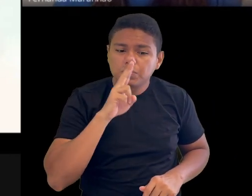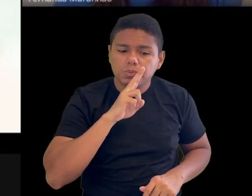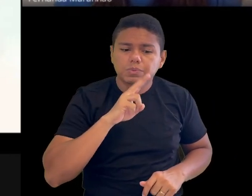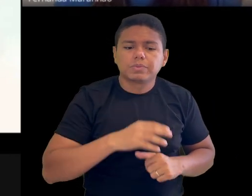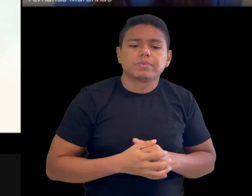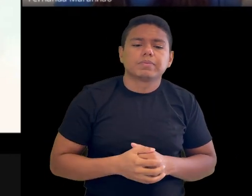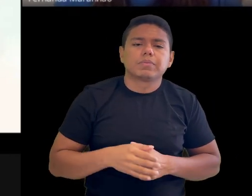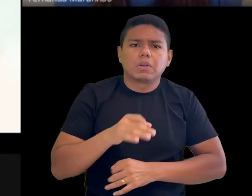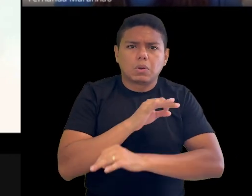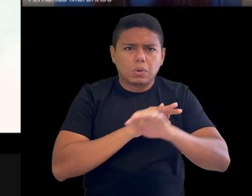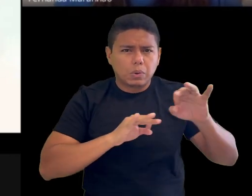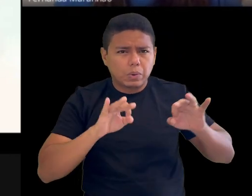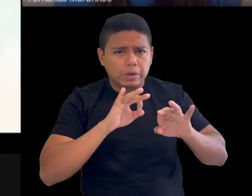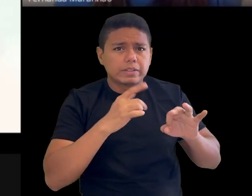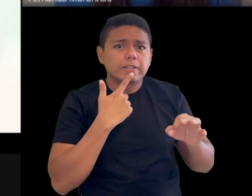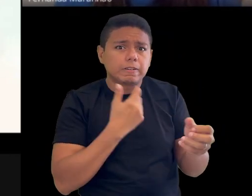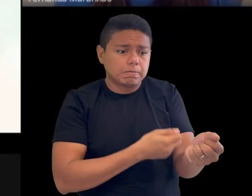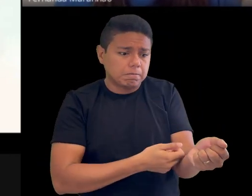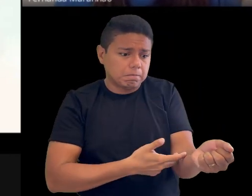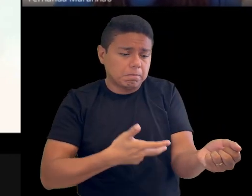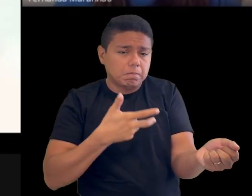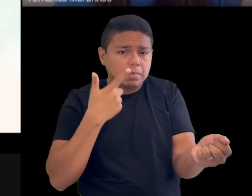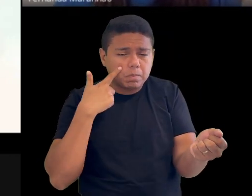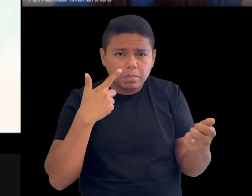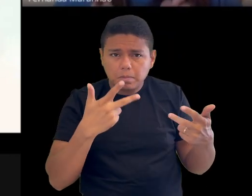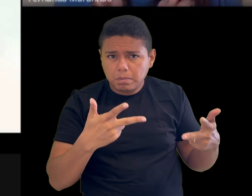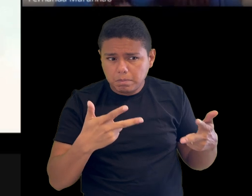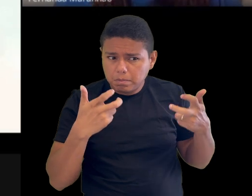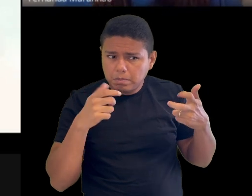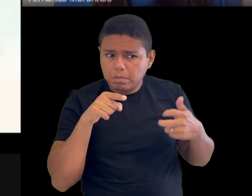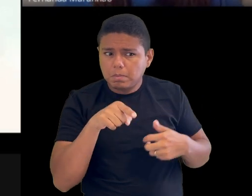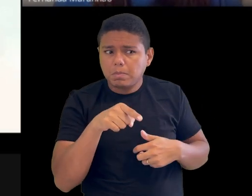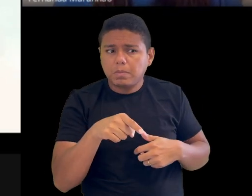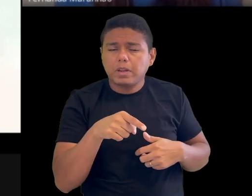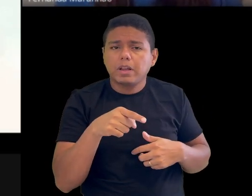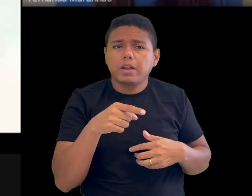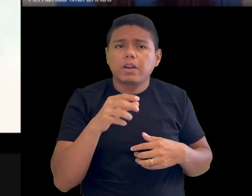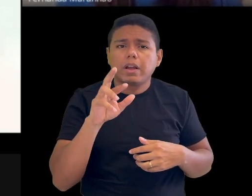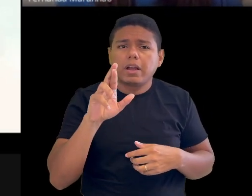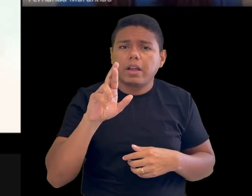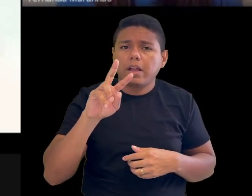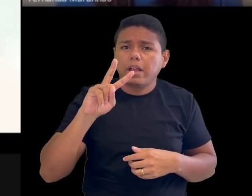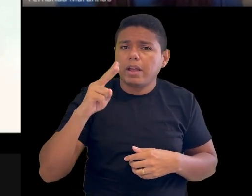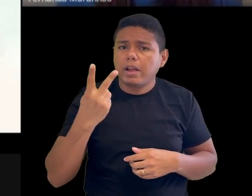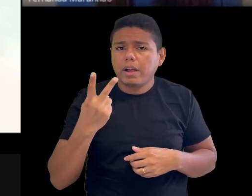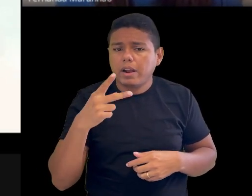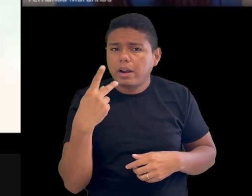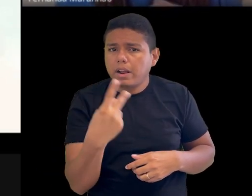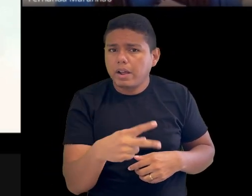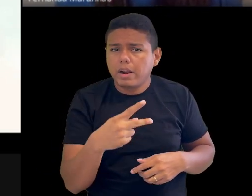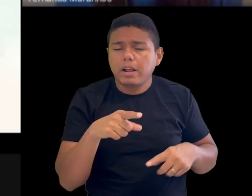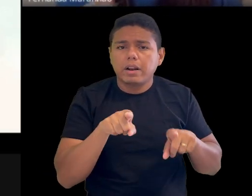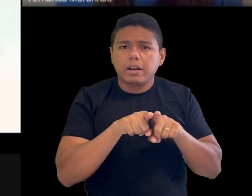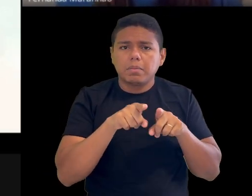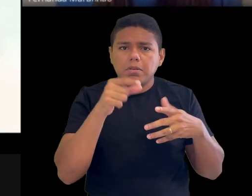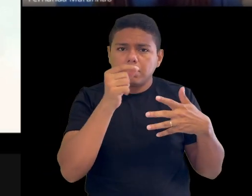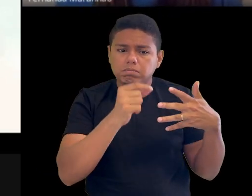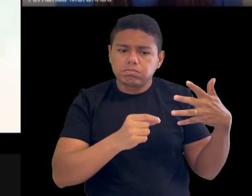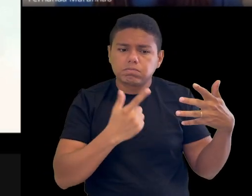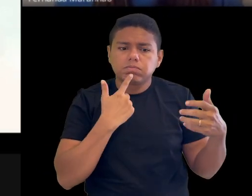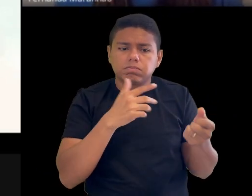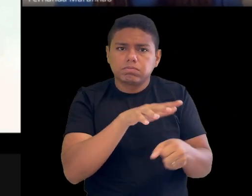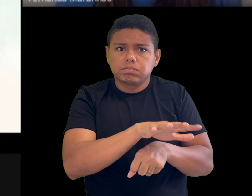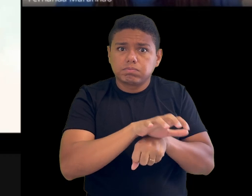sangue para classificar a paciente, conhecer seu RH e estudar os fatores da coagulação, entender se já há uma